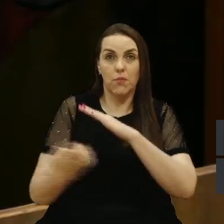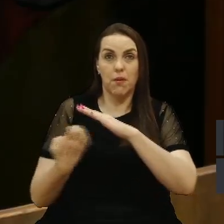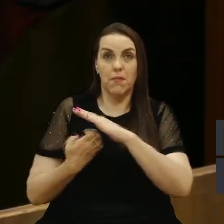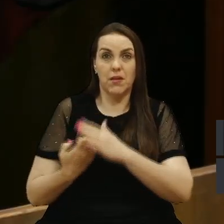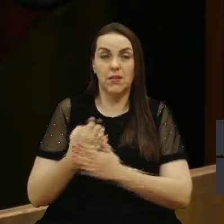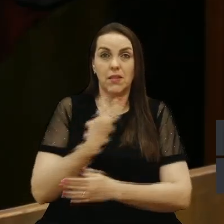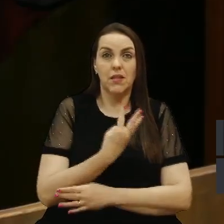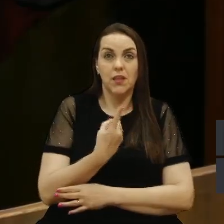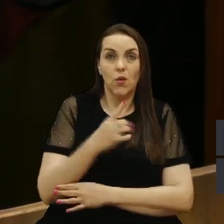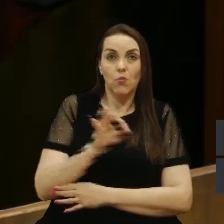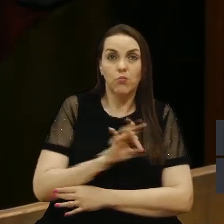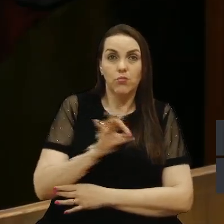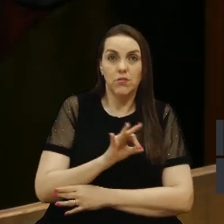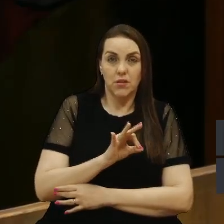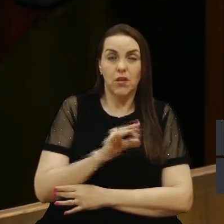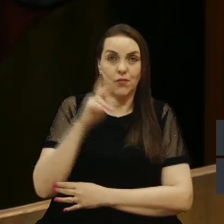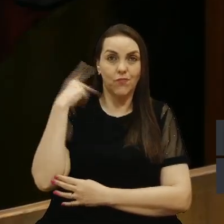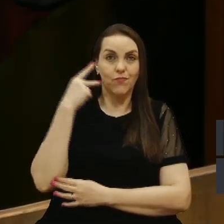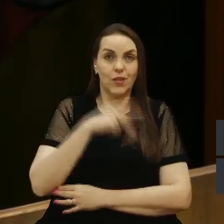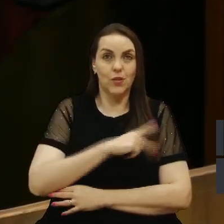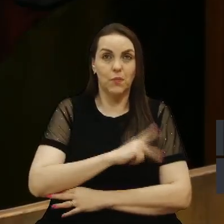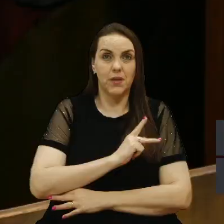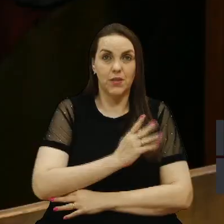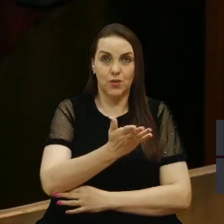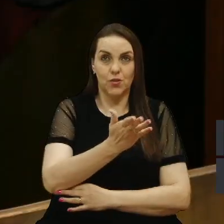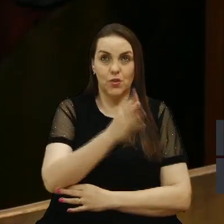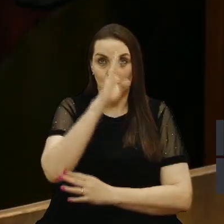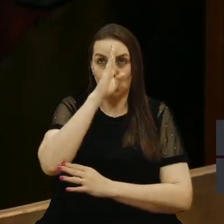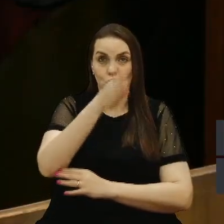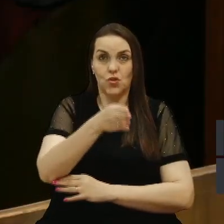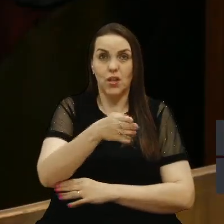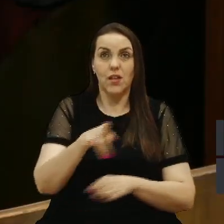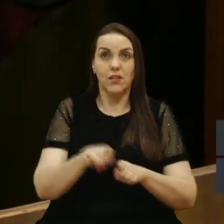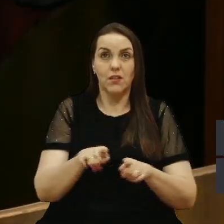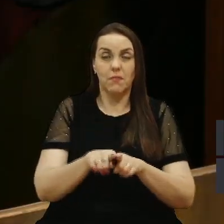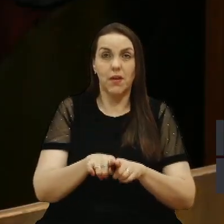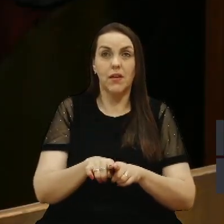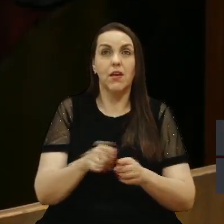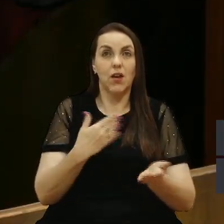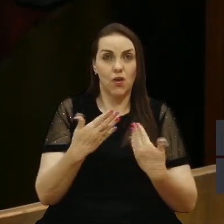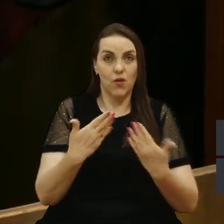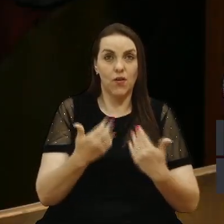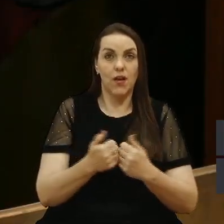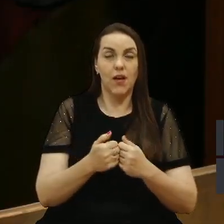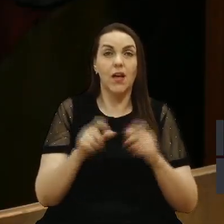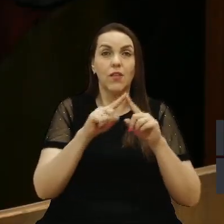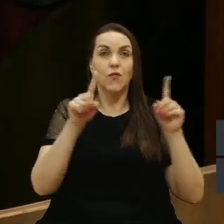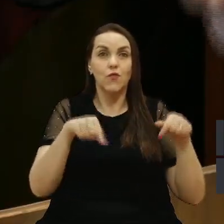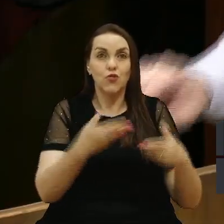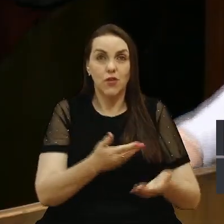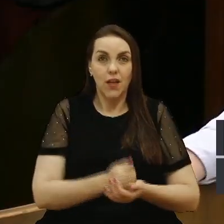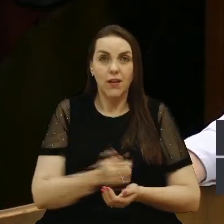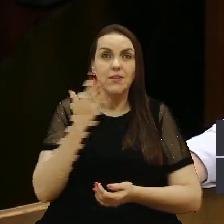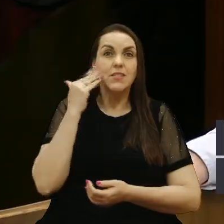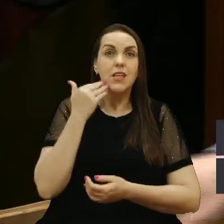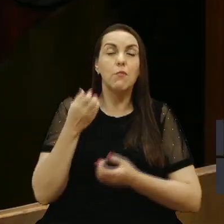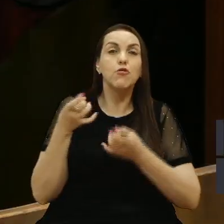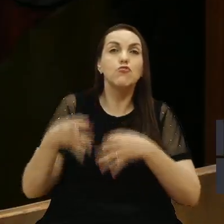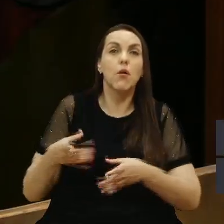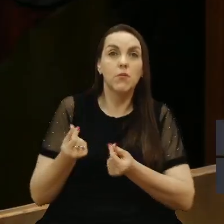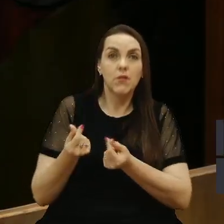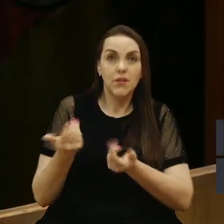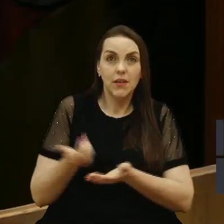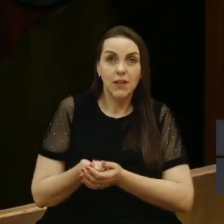vereador Pedro, e aqui falo diretamente para o senhor, que eu já tive a oportunidade de tratar isso com o senhor, é dos empregados. E sabe de quem que é o resto?